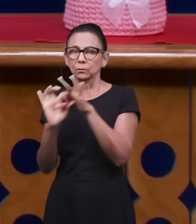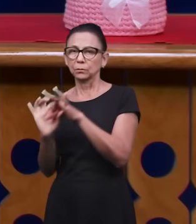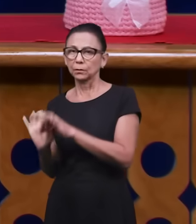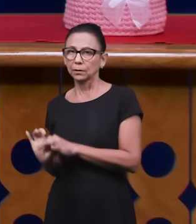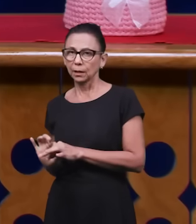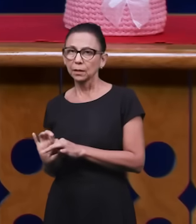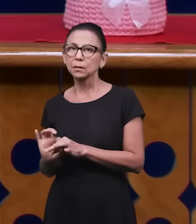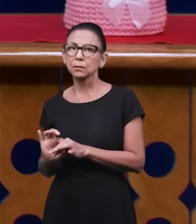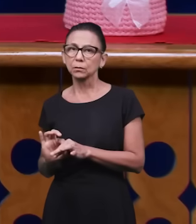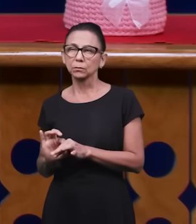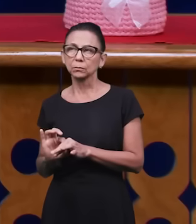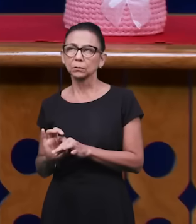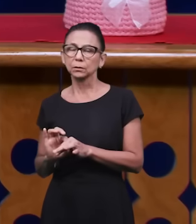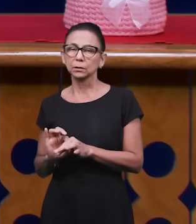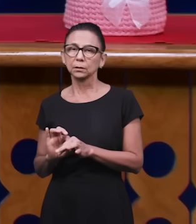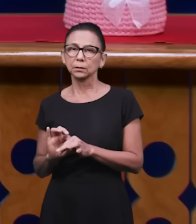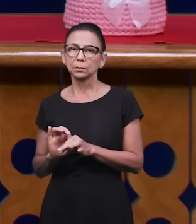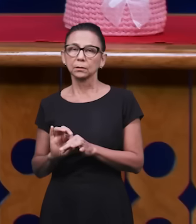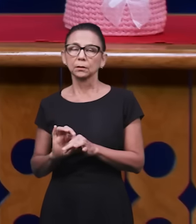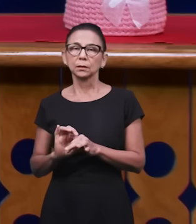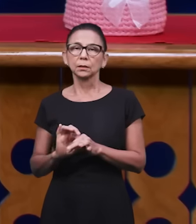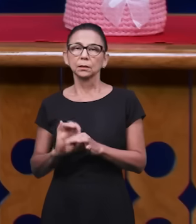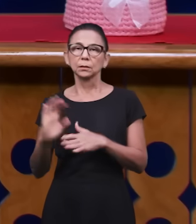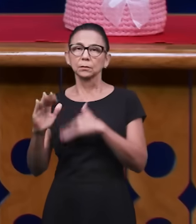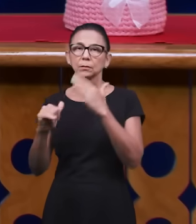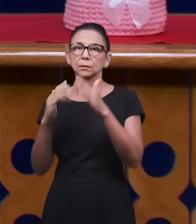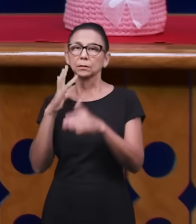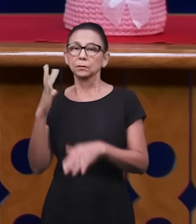seu chamado, a sua salvação,